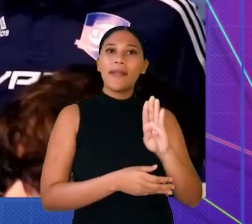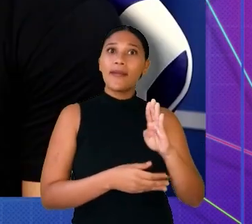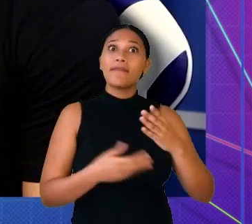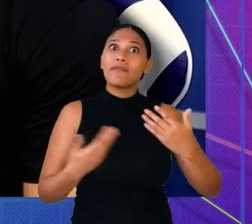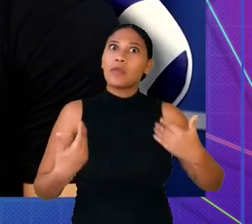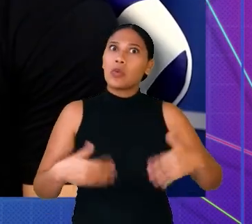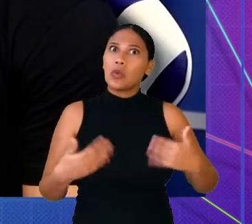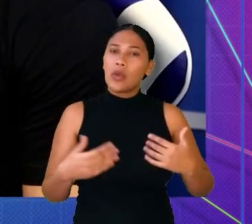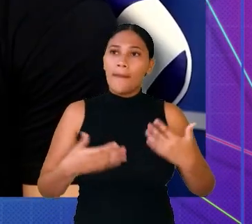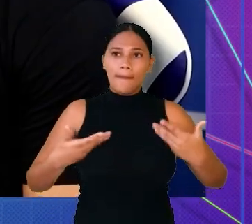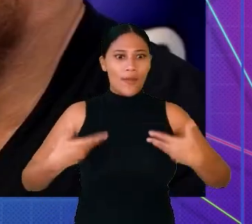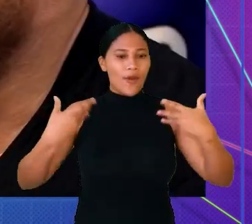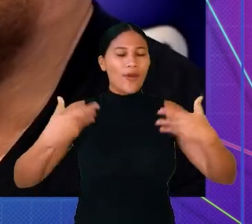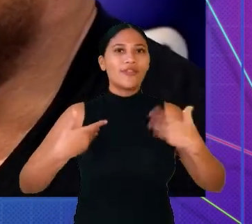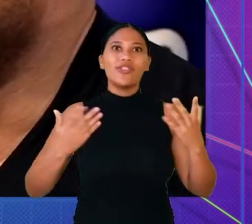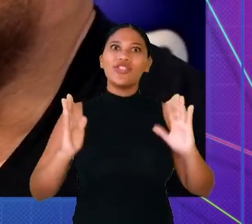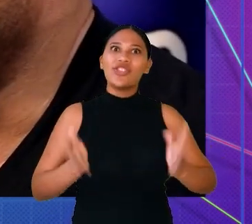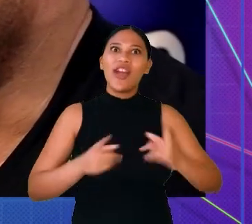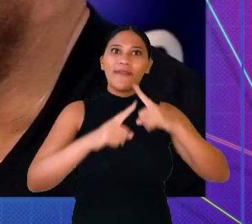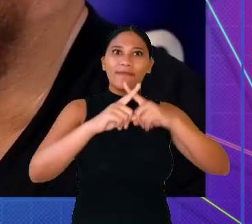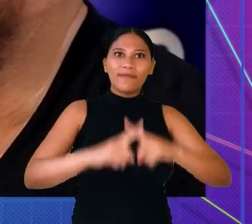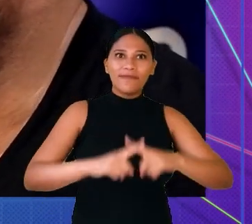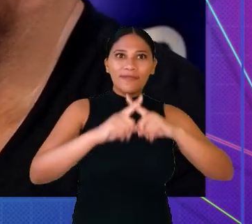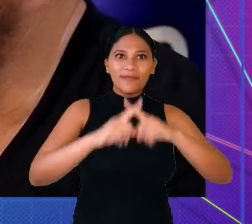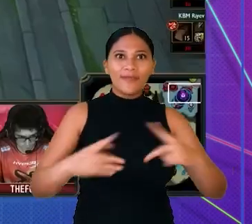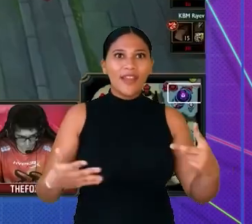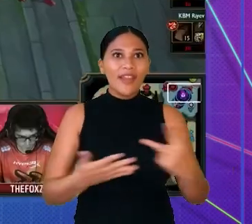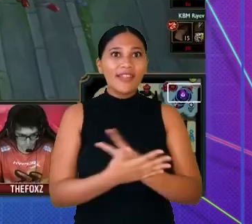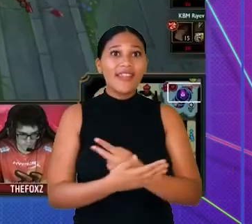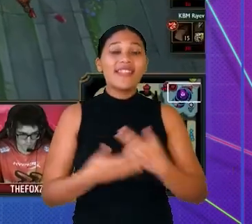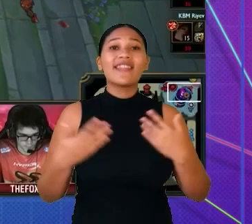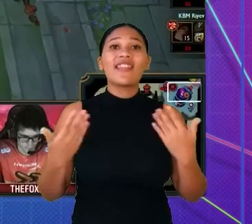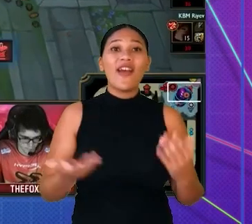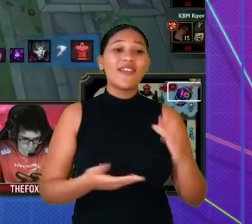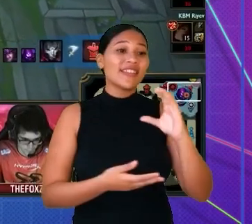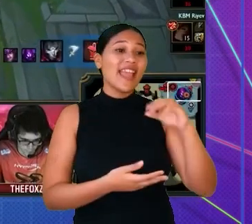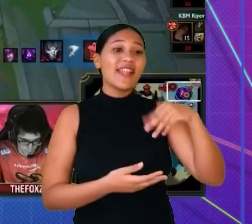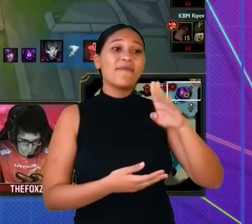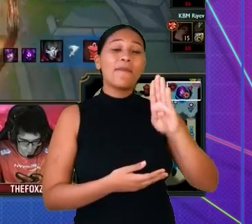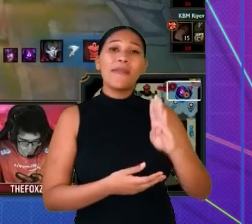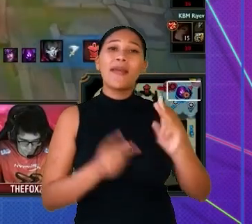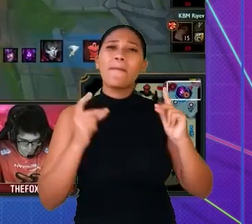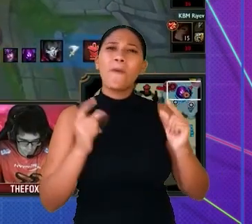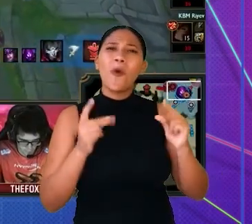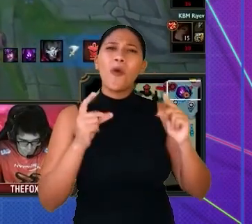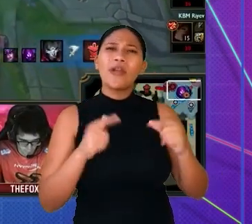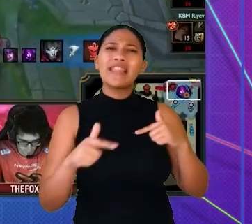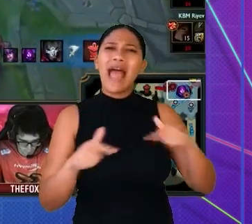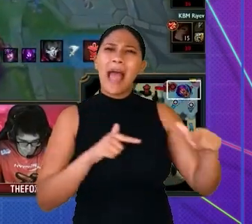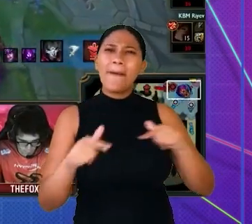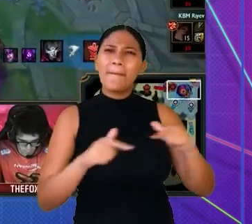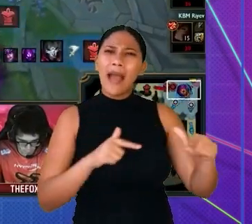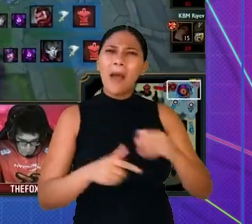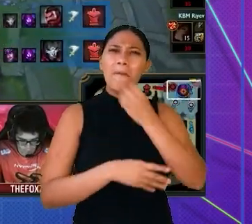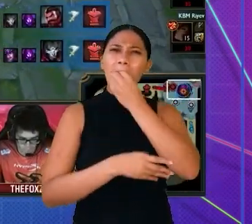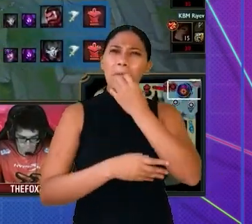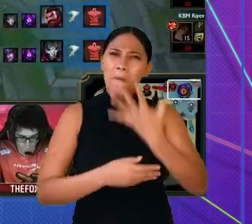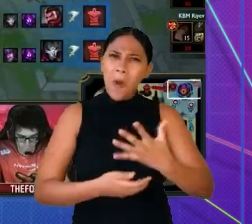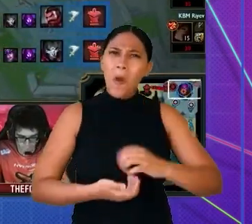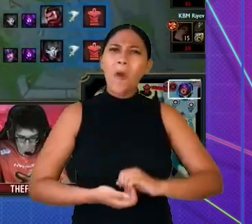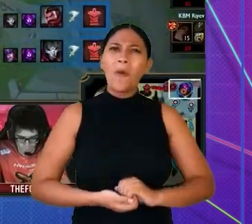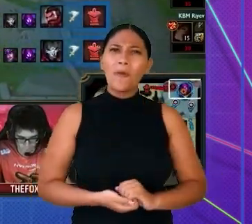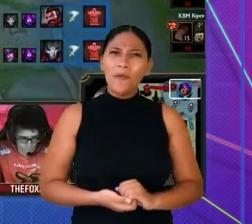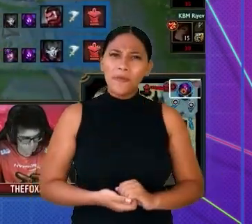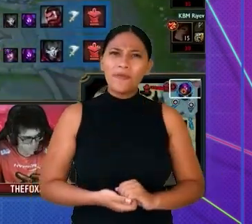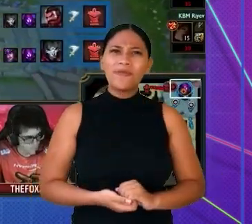CNB e empolgado já com o Campeonato Brasileiro que está rolando. Daí então a CNB, depois de muito trabalho, executa